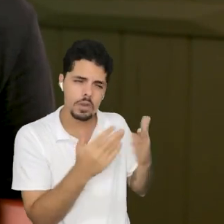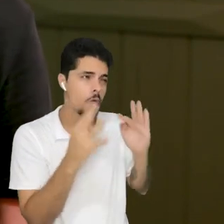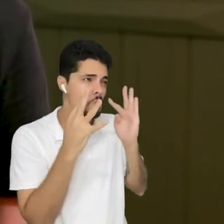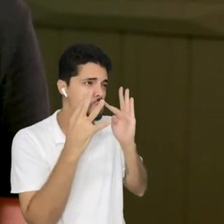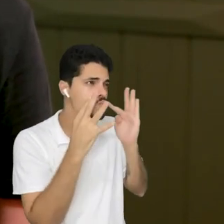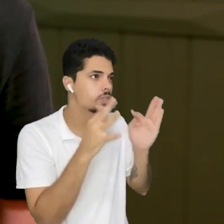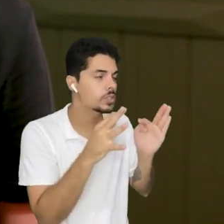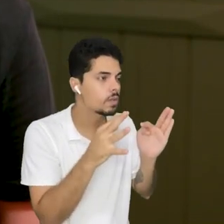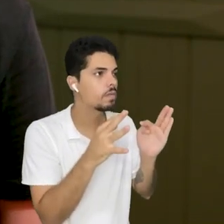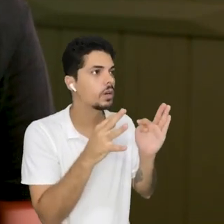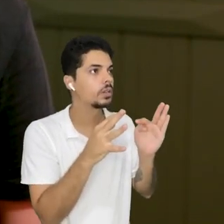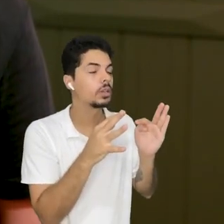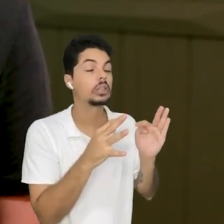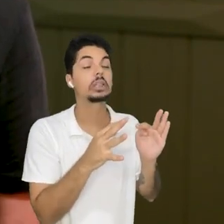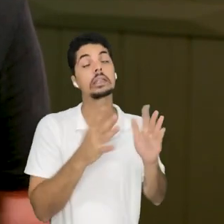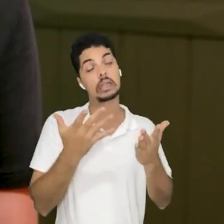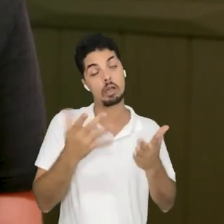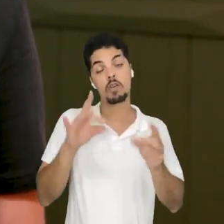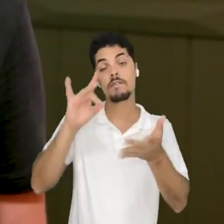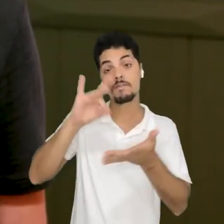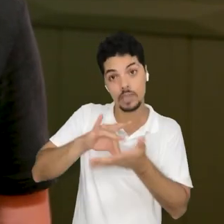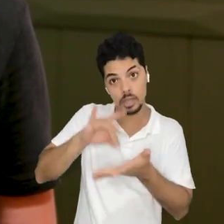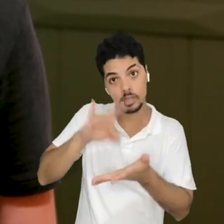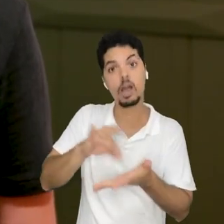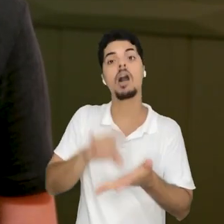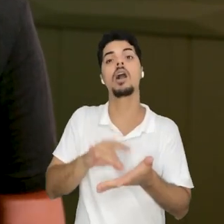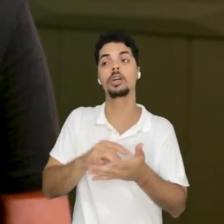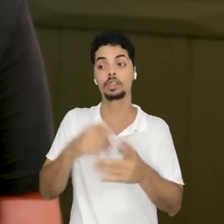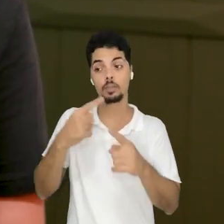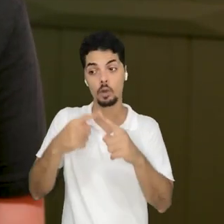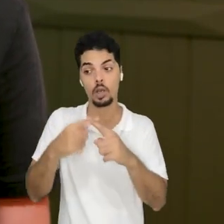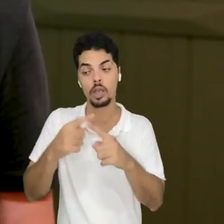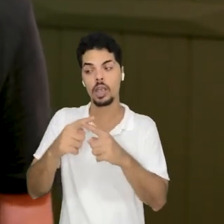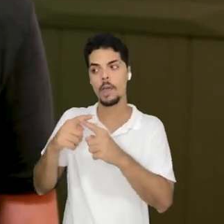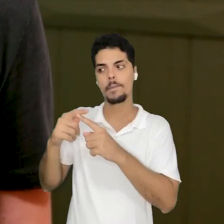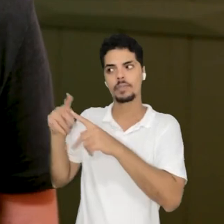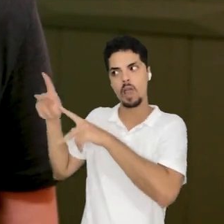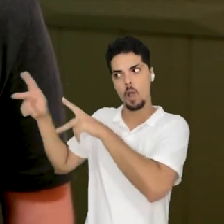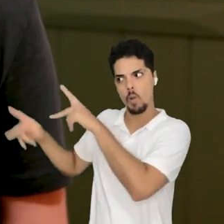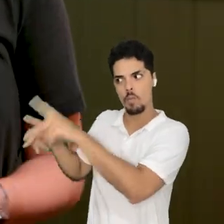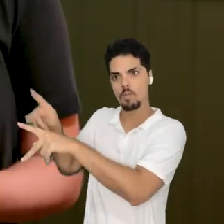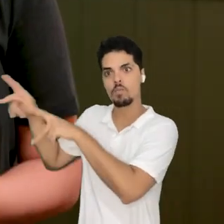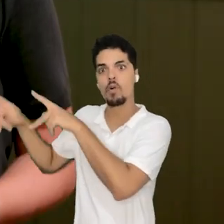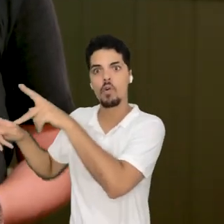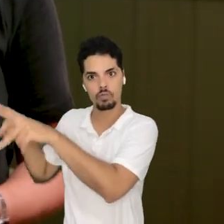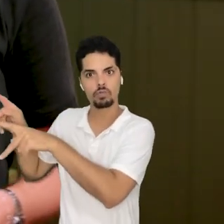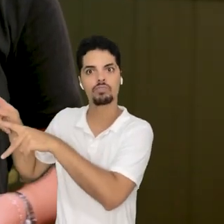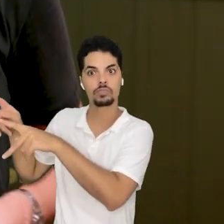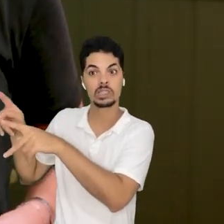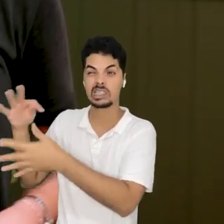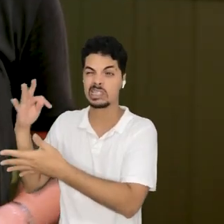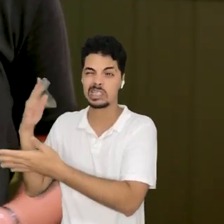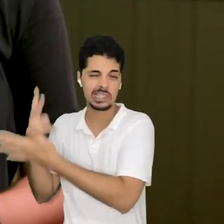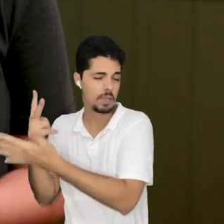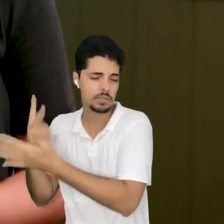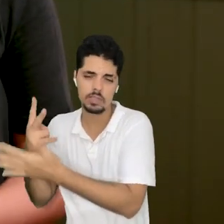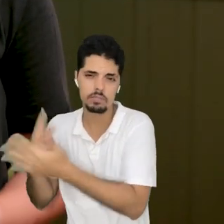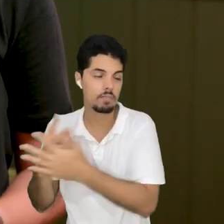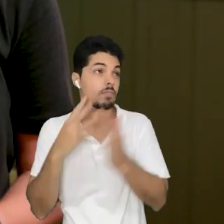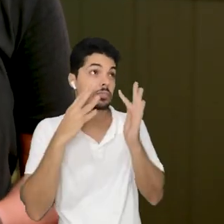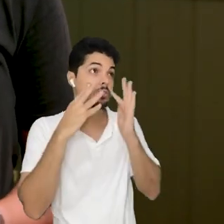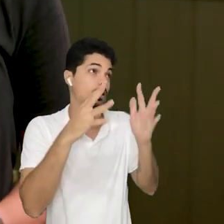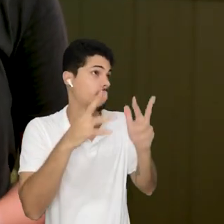pobre observando a situação. É basicamente, né, o que acontece nesse momento. O processo de independência, ele